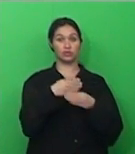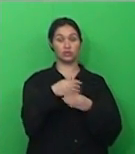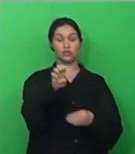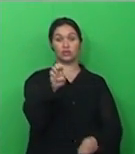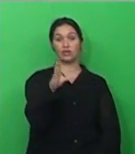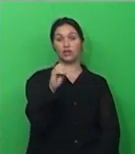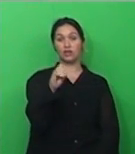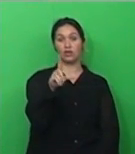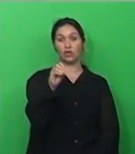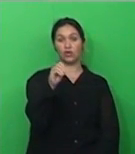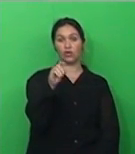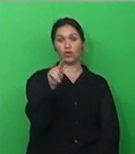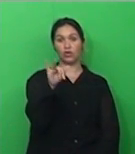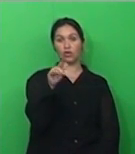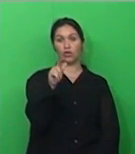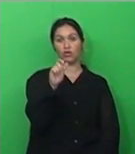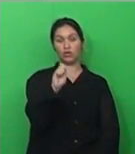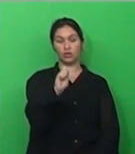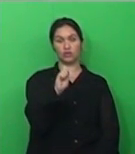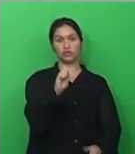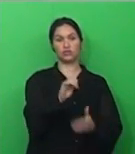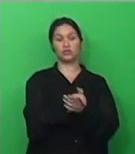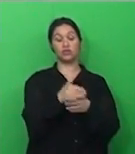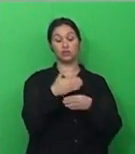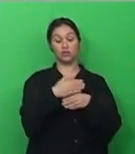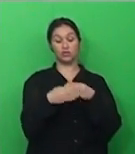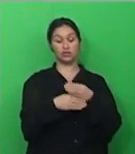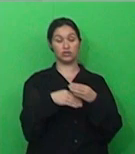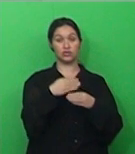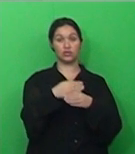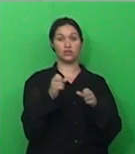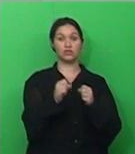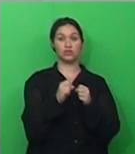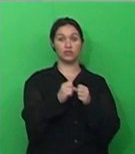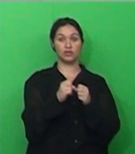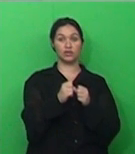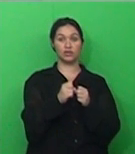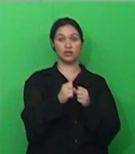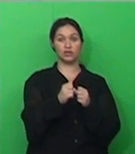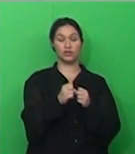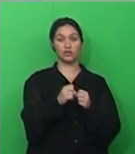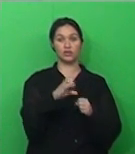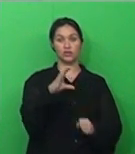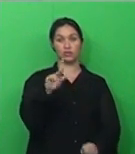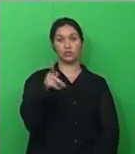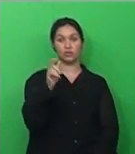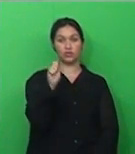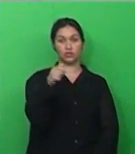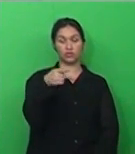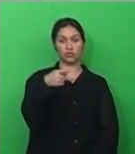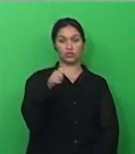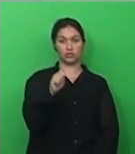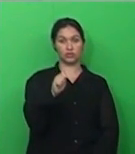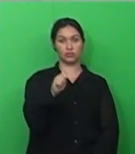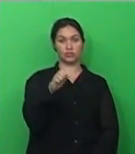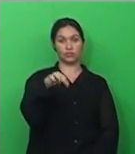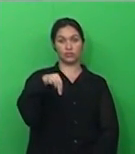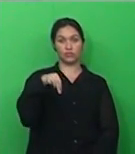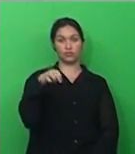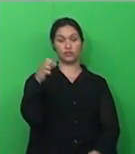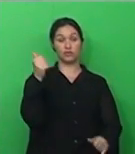construção baseada em chapas metálicas, revestido por uma camada de vidro ecologicamente correta, rápida de se